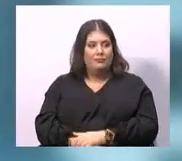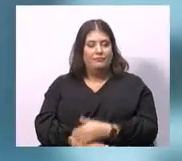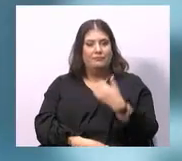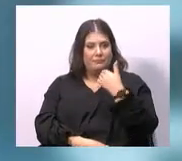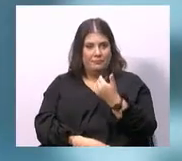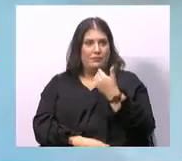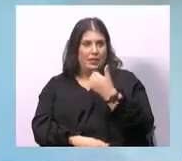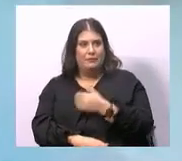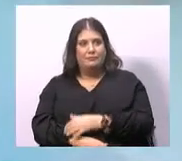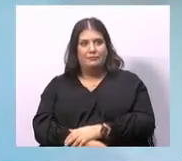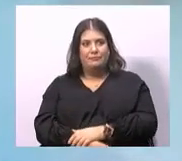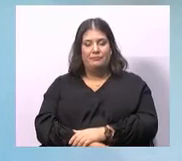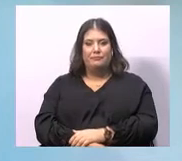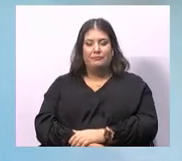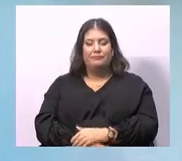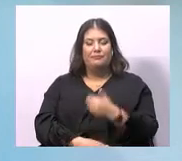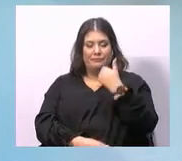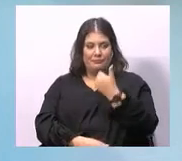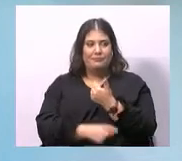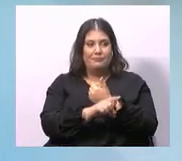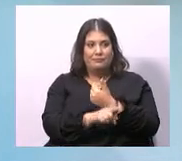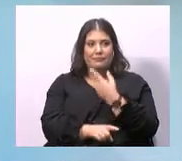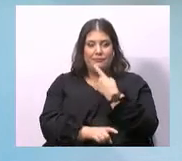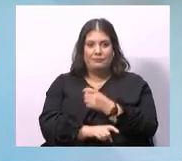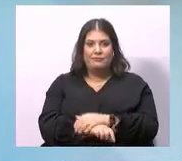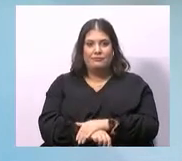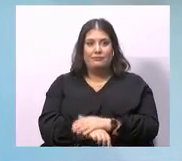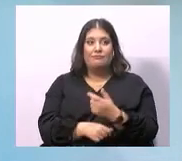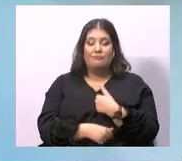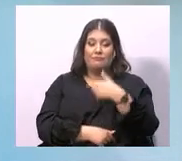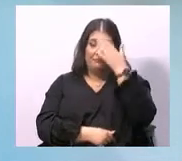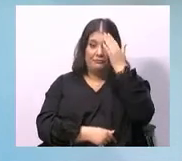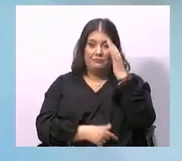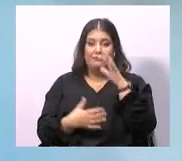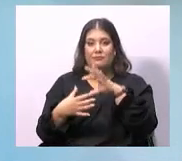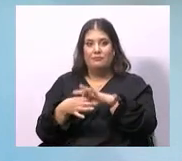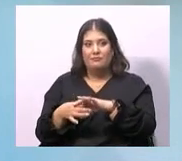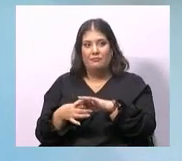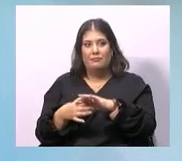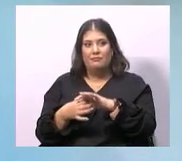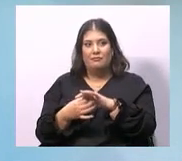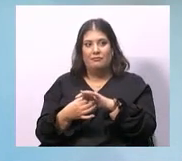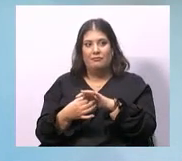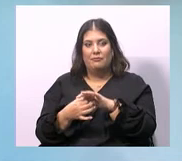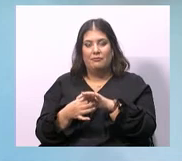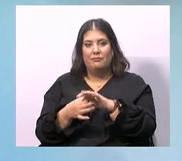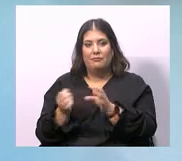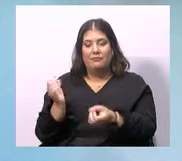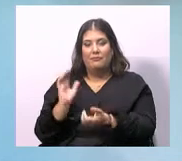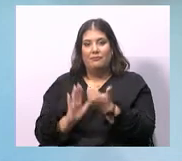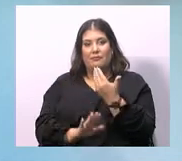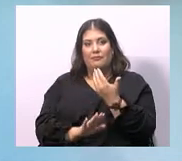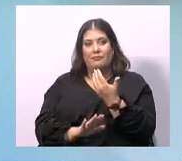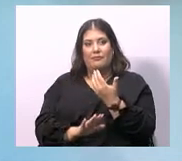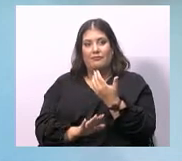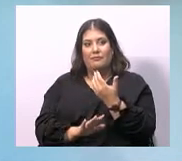Obrigado, doutora. Claro, força. Muito obrigado, Sr. Manuel, pela questão. Eu presumo que isso tem que ver com origens,